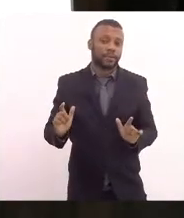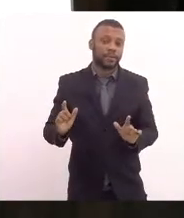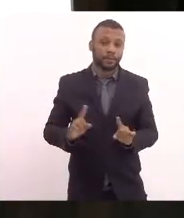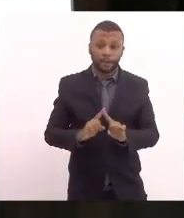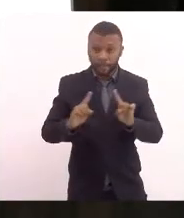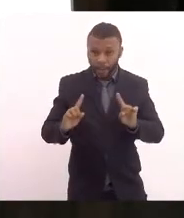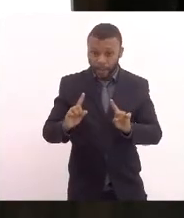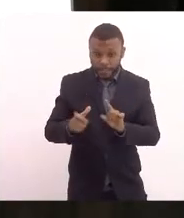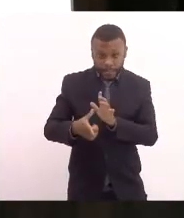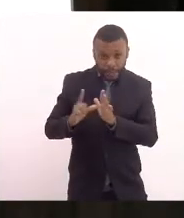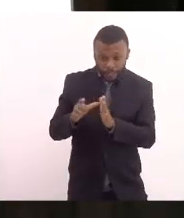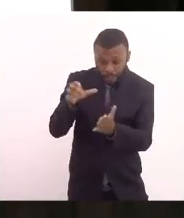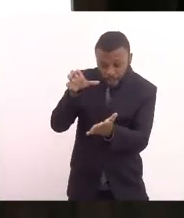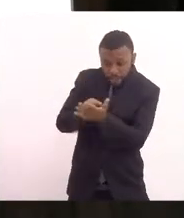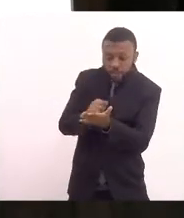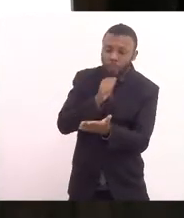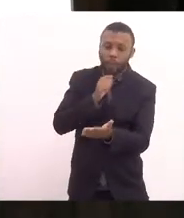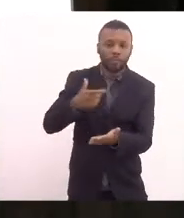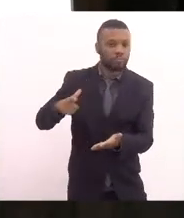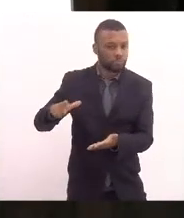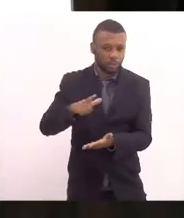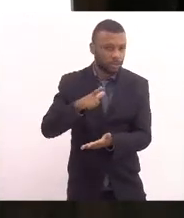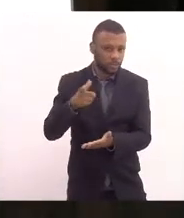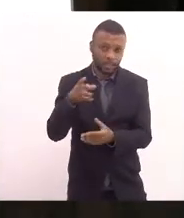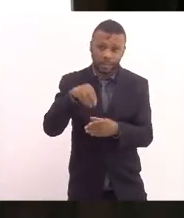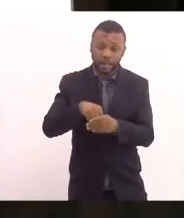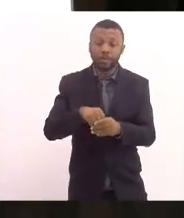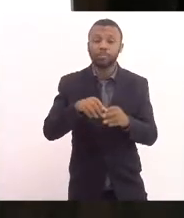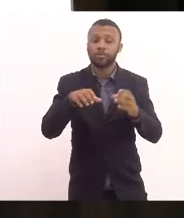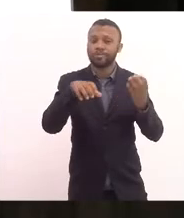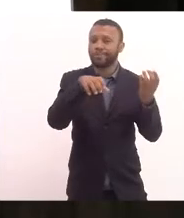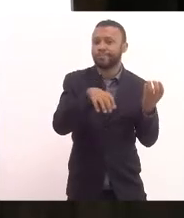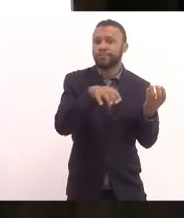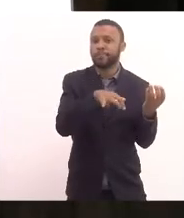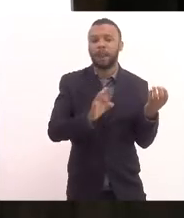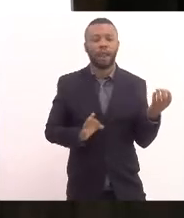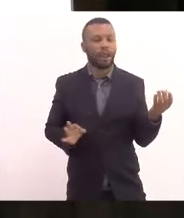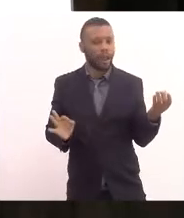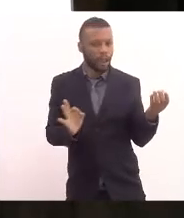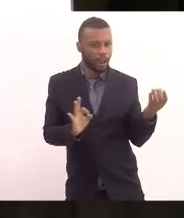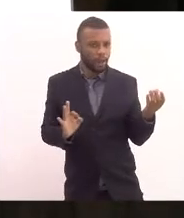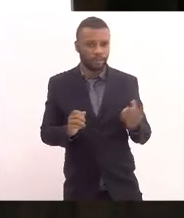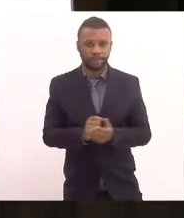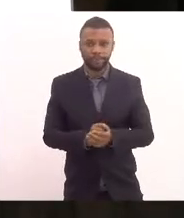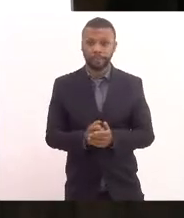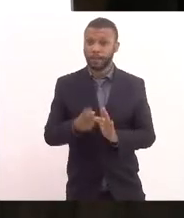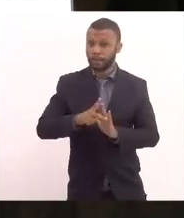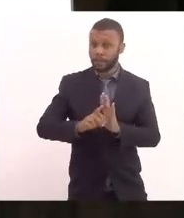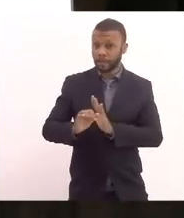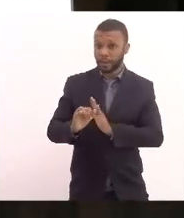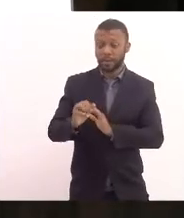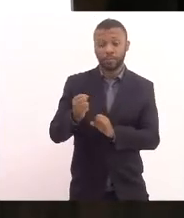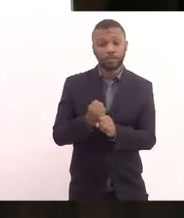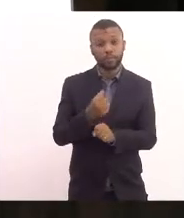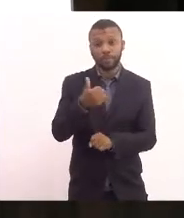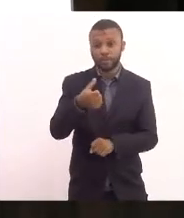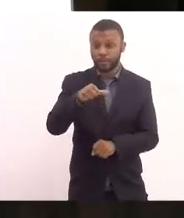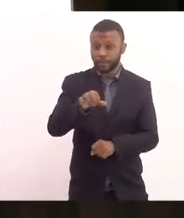antes não era registrado dentro do Congresso Nacional. É um projeto de lei de